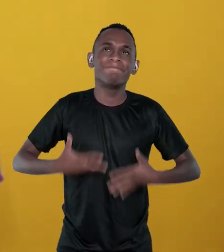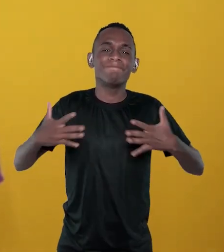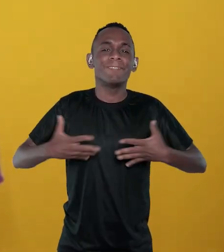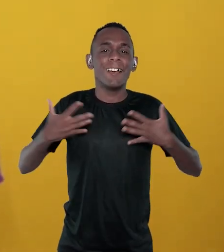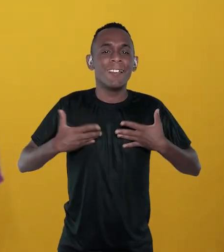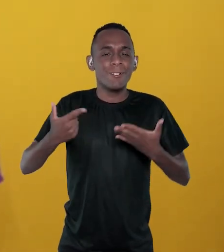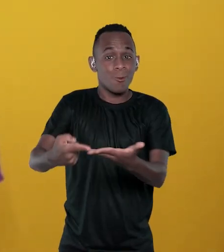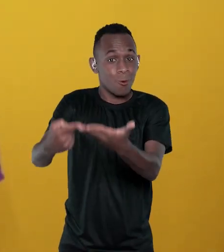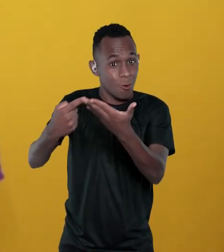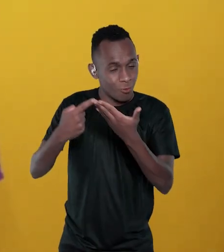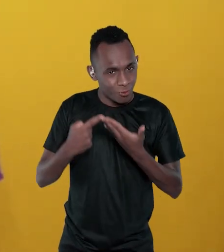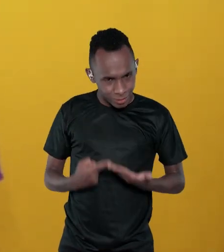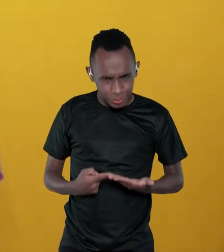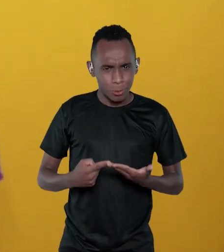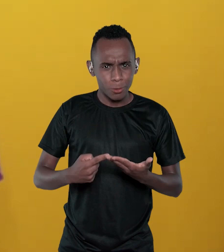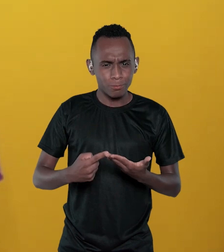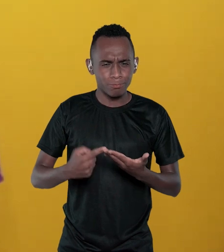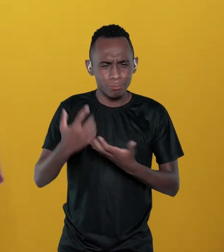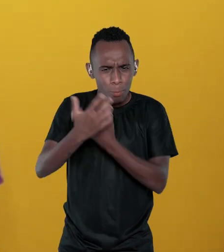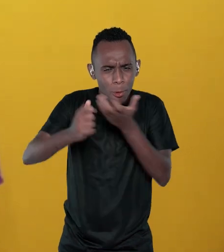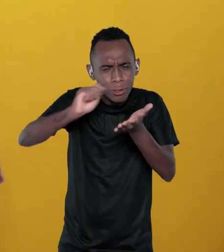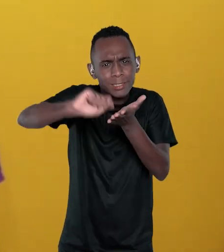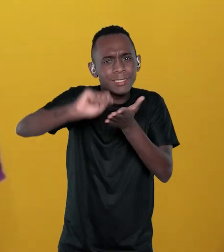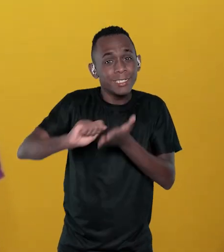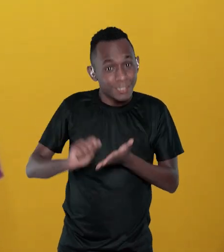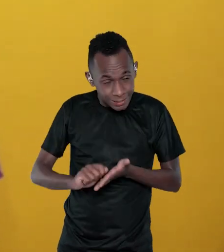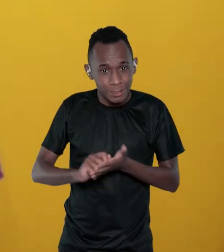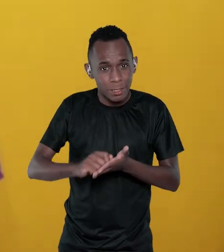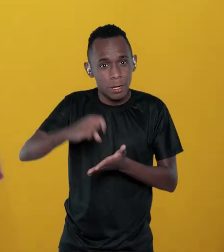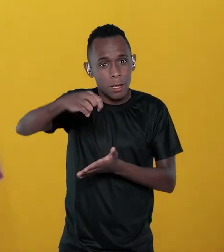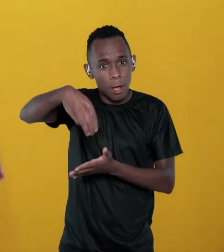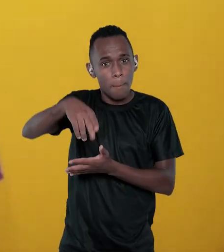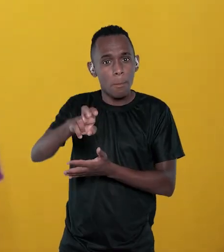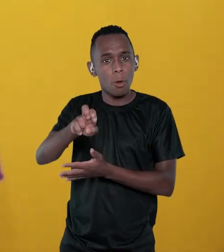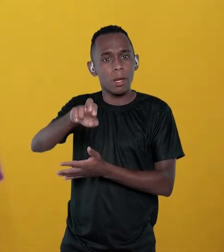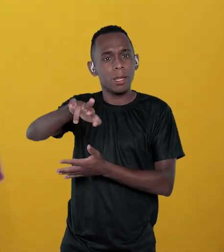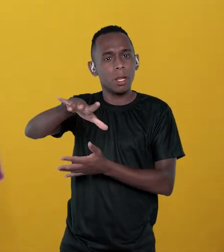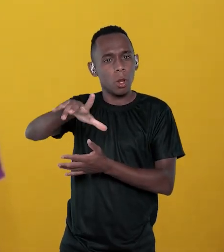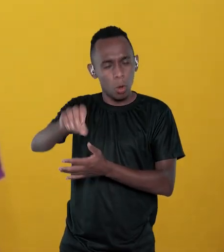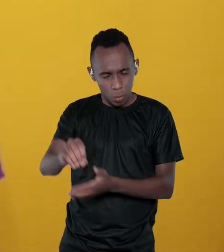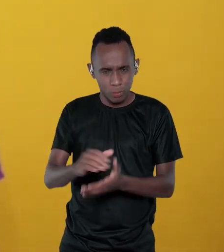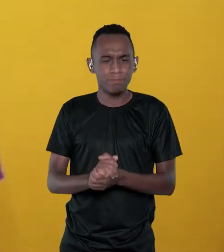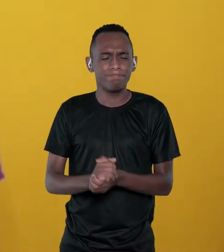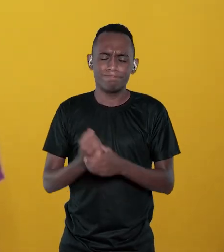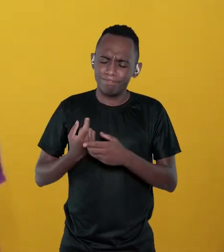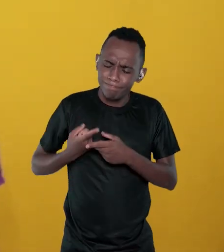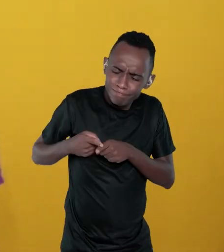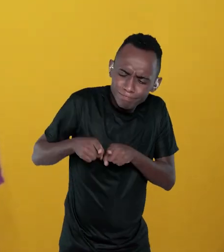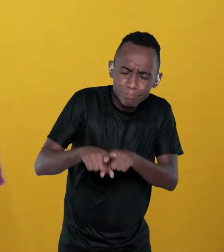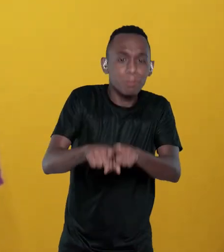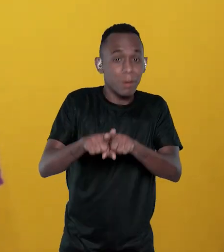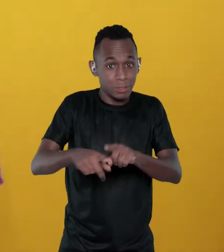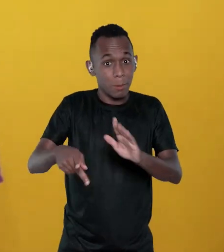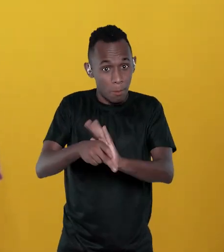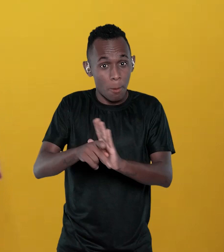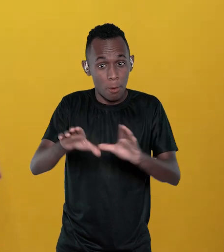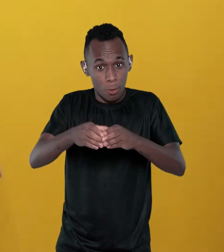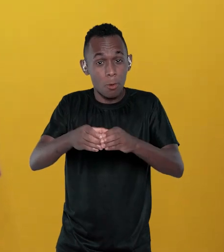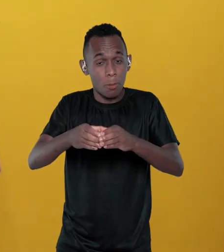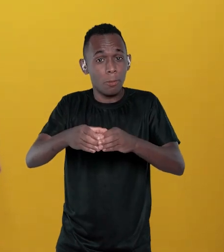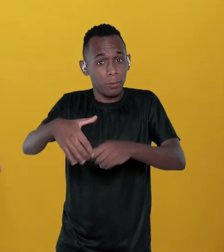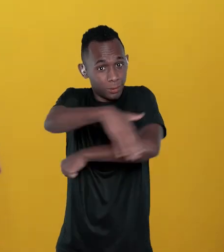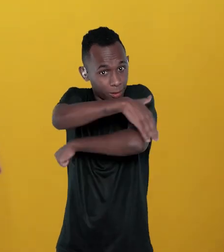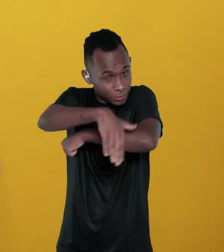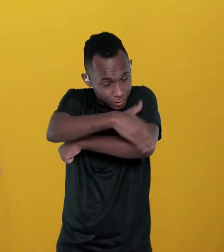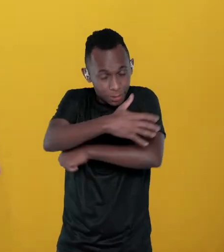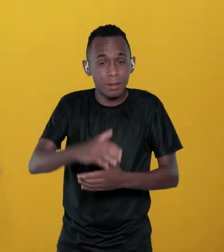alegria de receber aqui o compositor Murilo Antunes, parceiro aí do Clube da